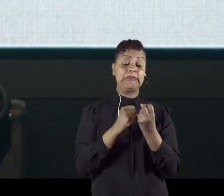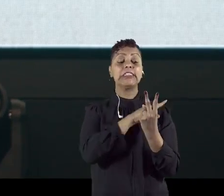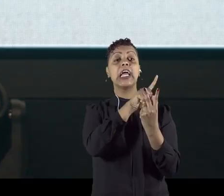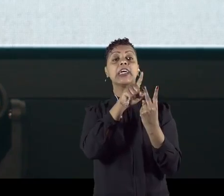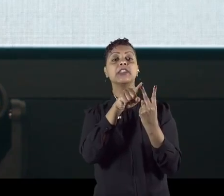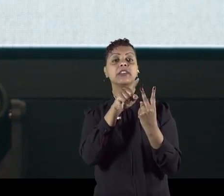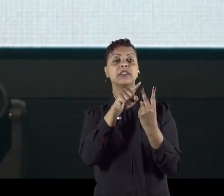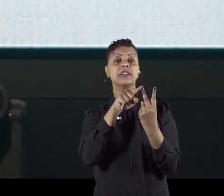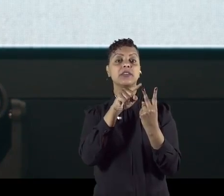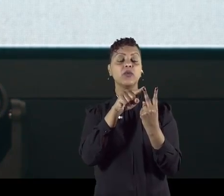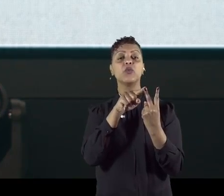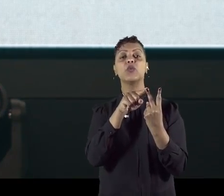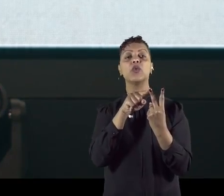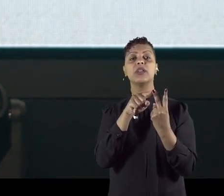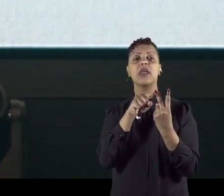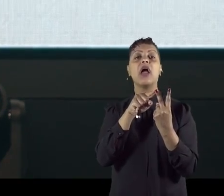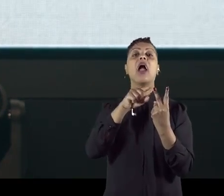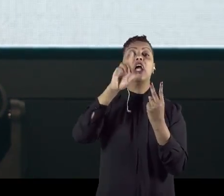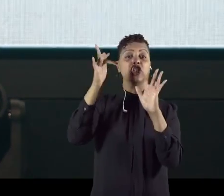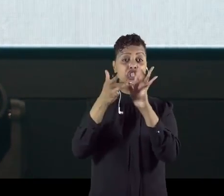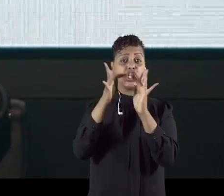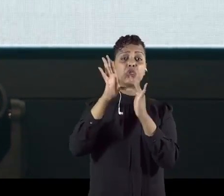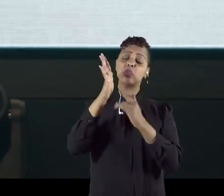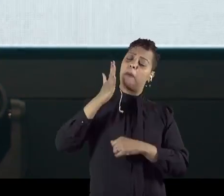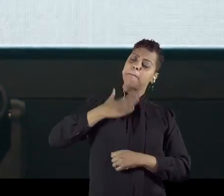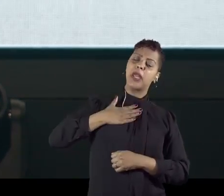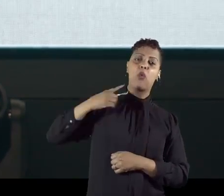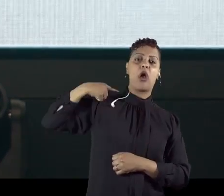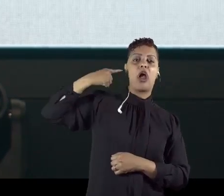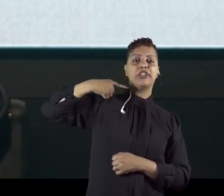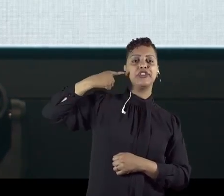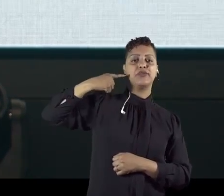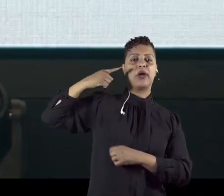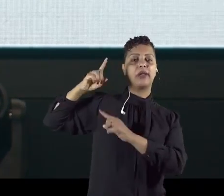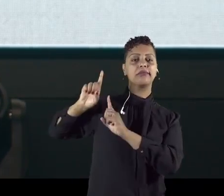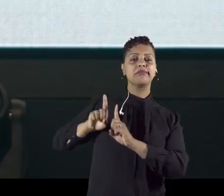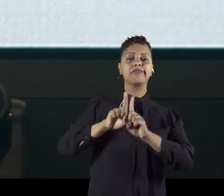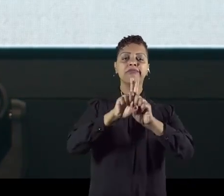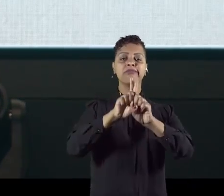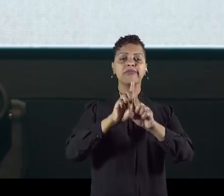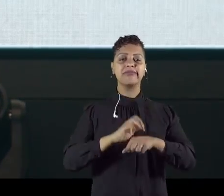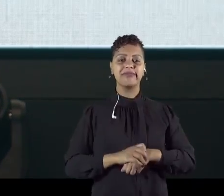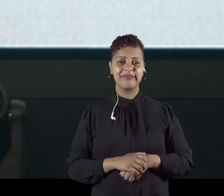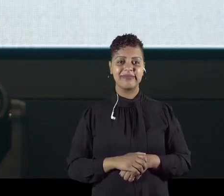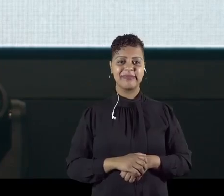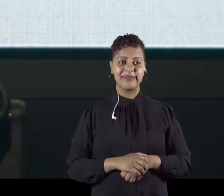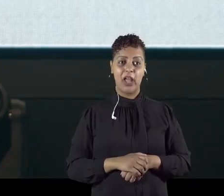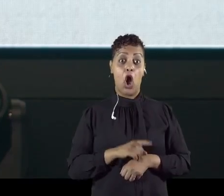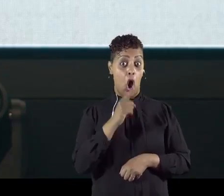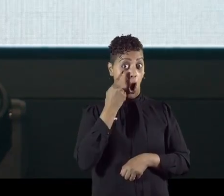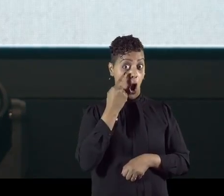é como um advogado como juiz você está lascado